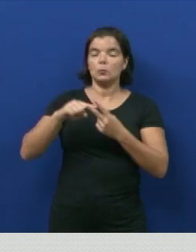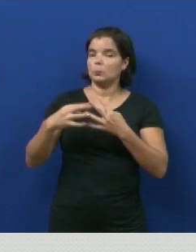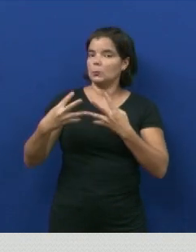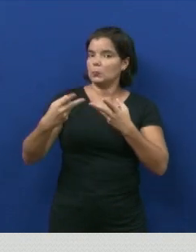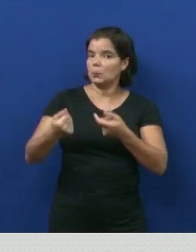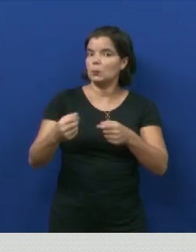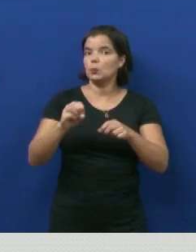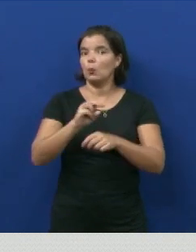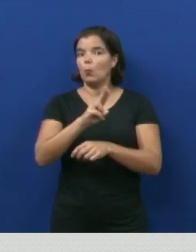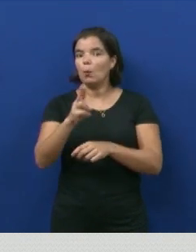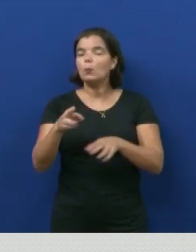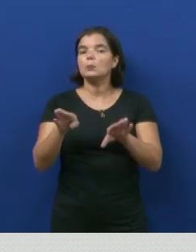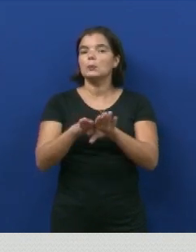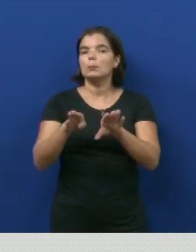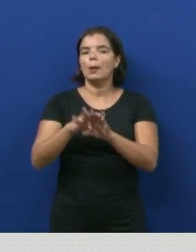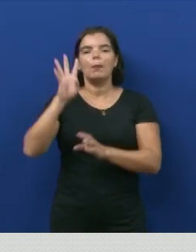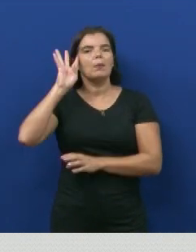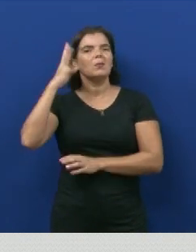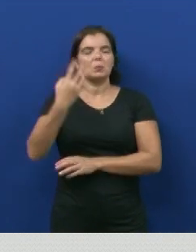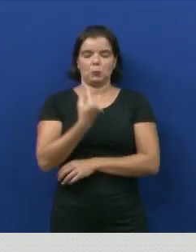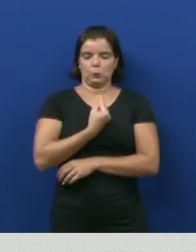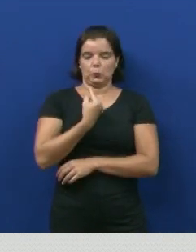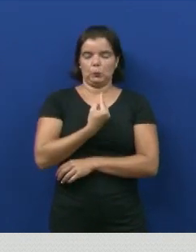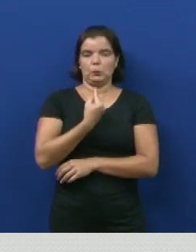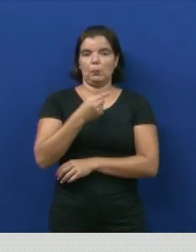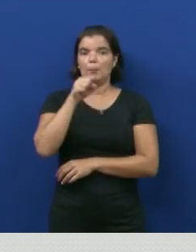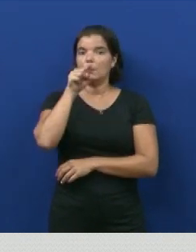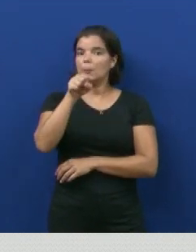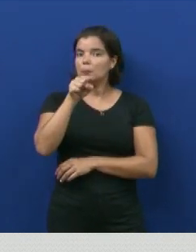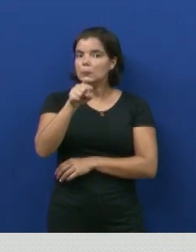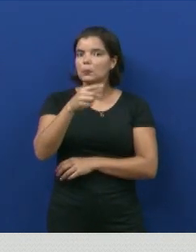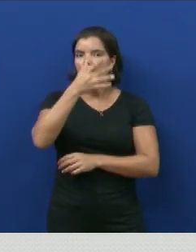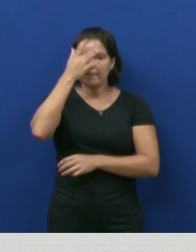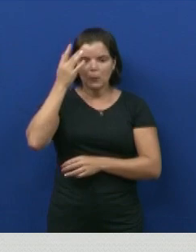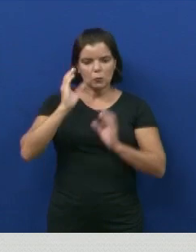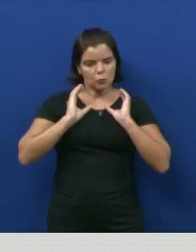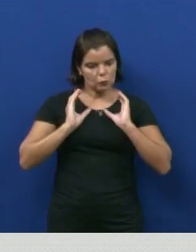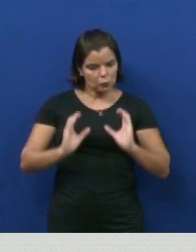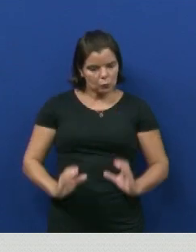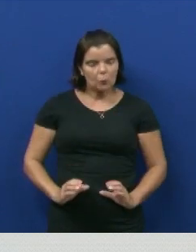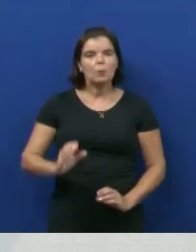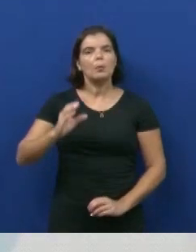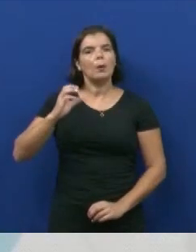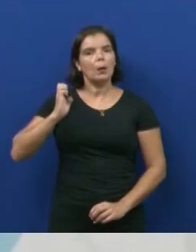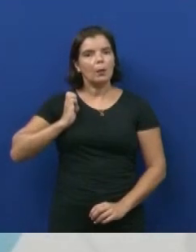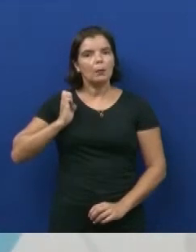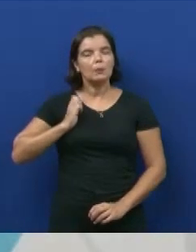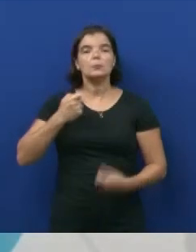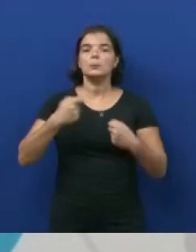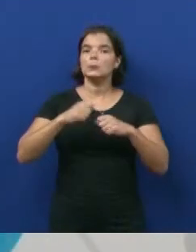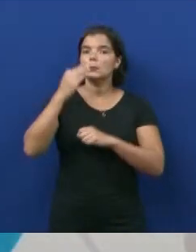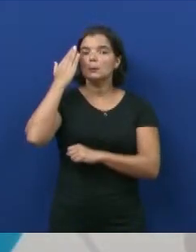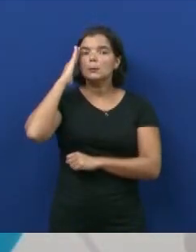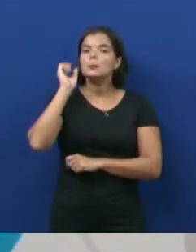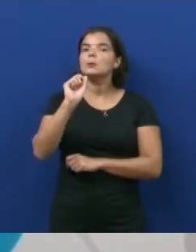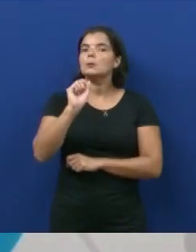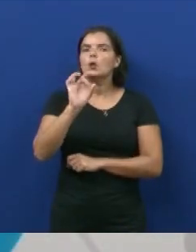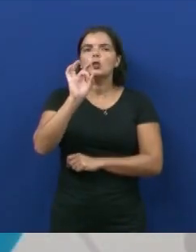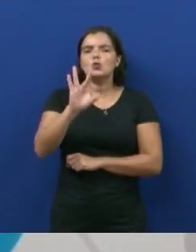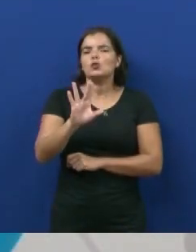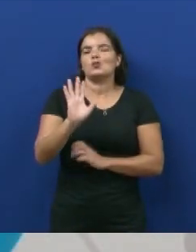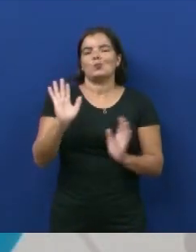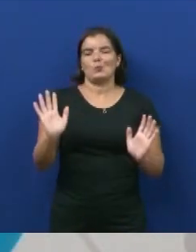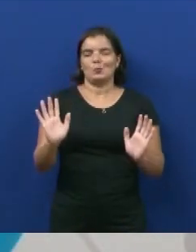todo, ao invés de decisões isoladas. Então, para você ser um cidadão ético, você tem que entender que não